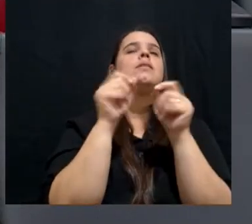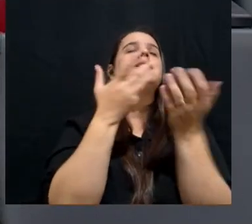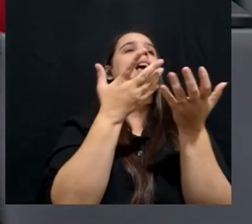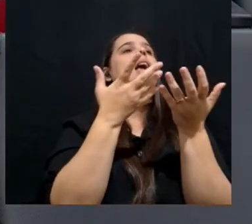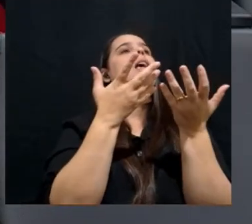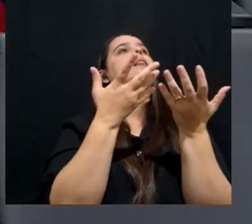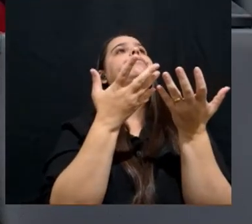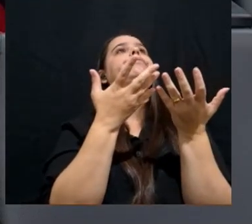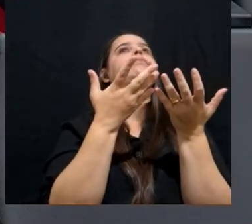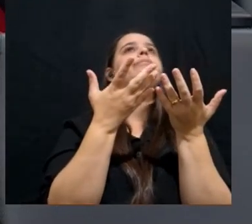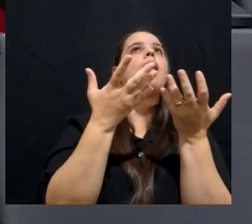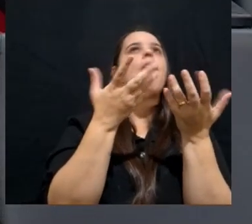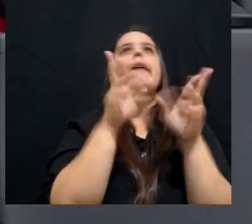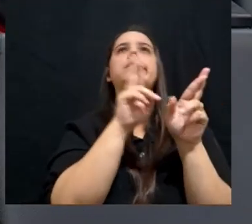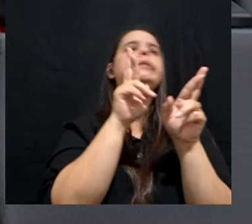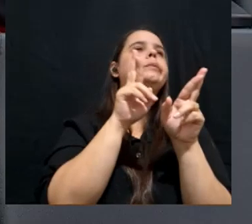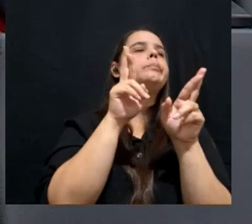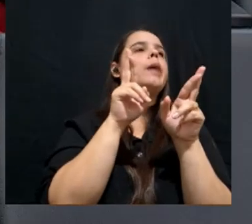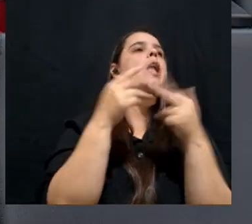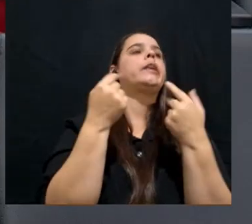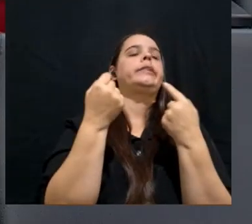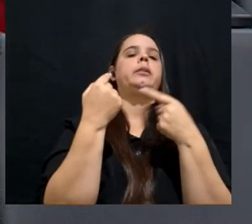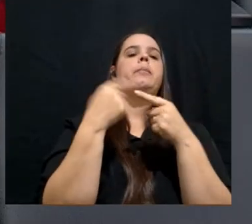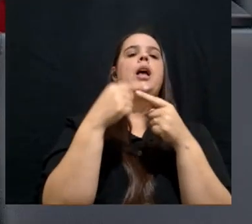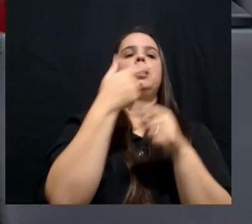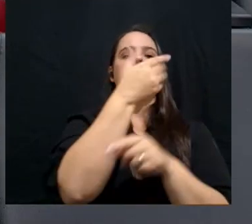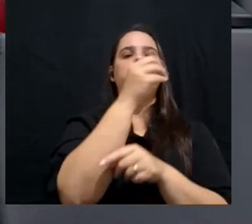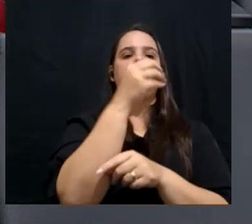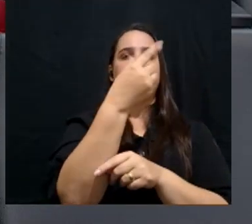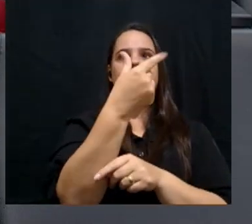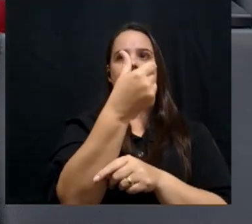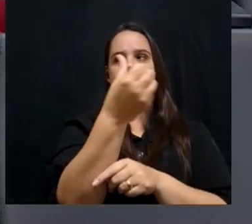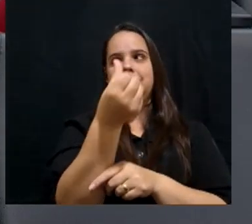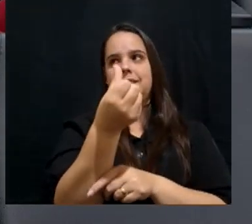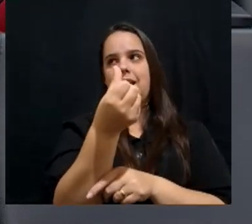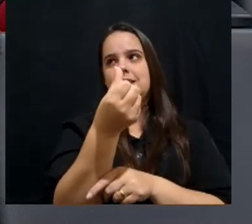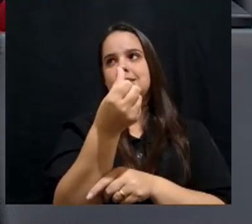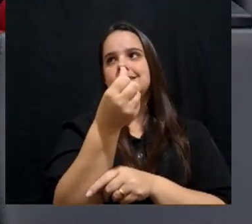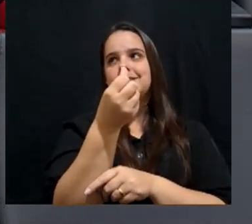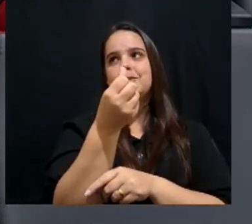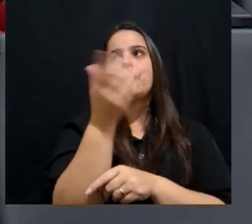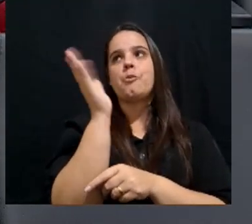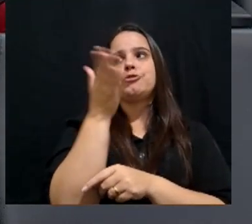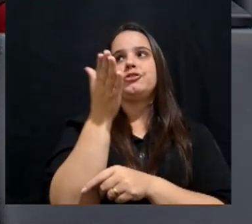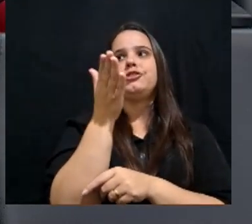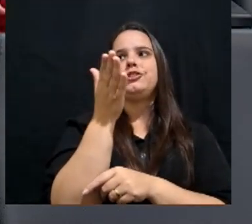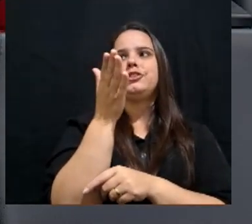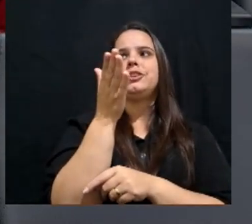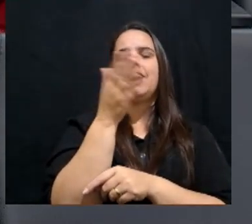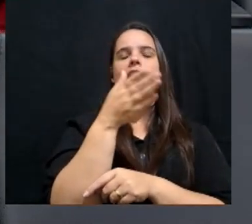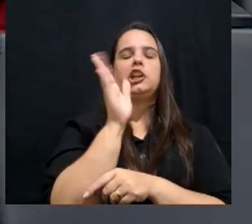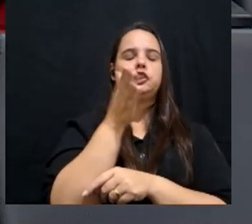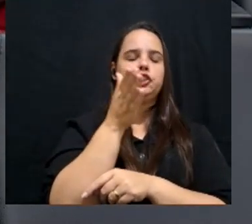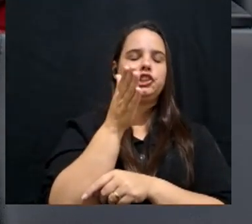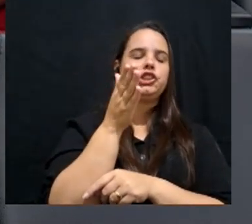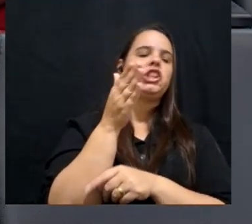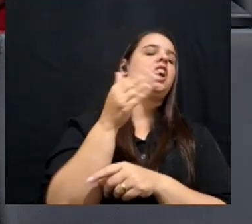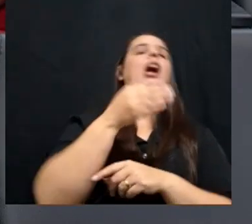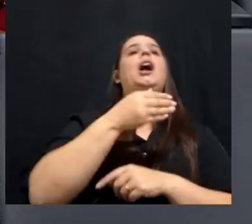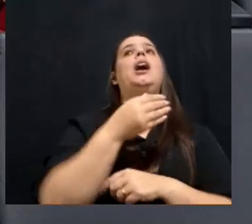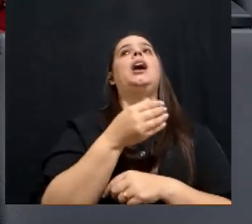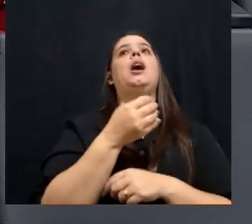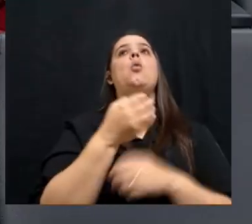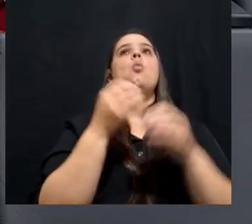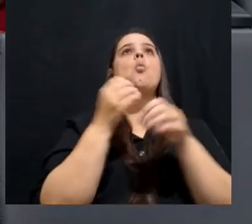esse restante, né, de 2026, porque a gente já chegou na metade do ano, já está acabando, né? Quais são os próximos passos, então,